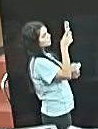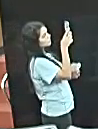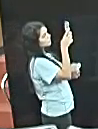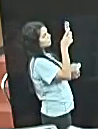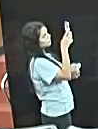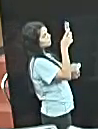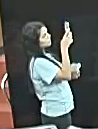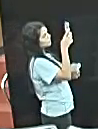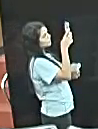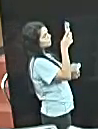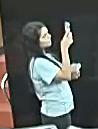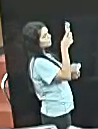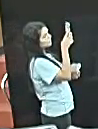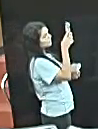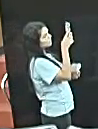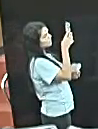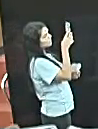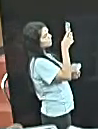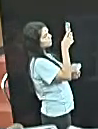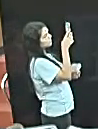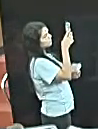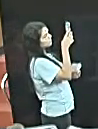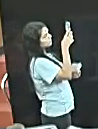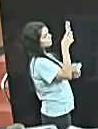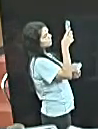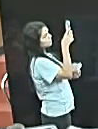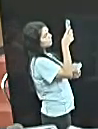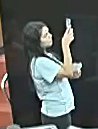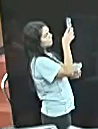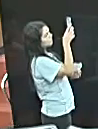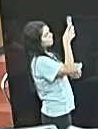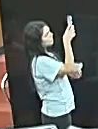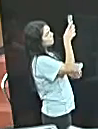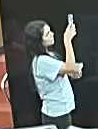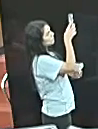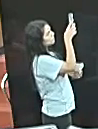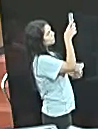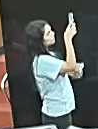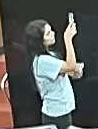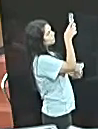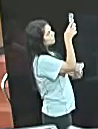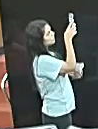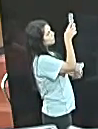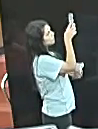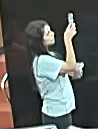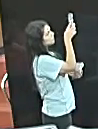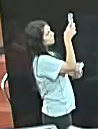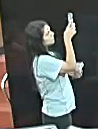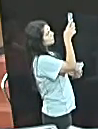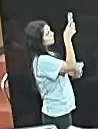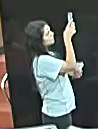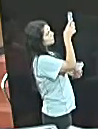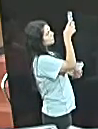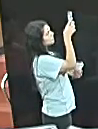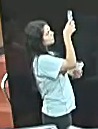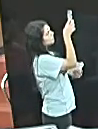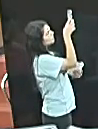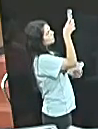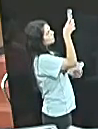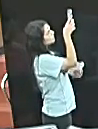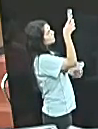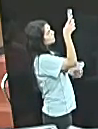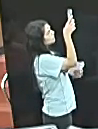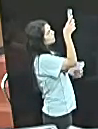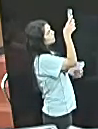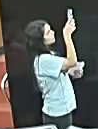à falta de norma a falta de profissionalização da carreira dos agentes penitenciários a falta de diretrizes